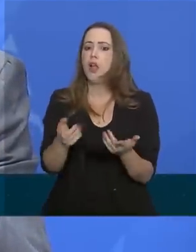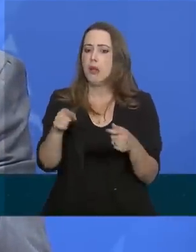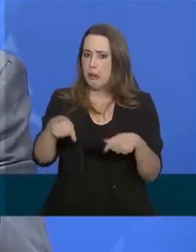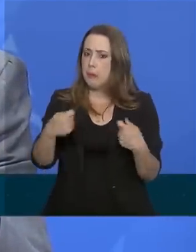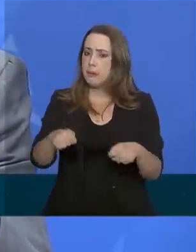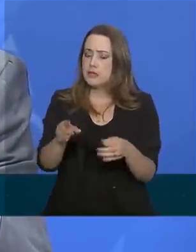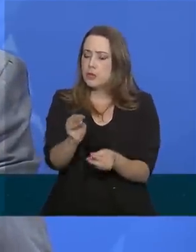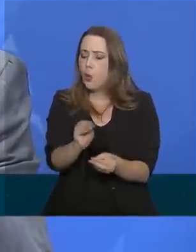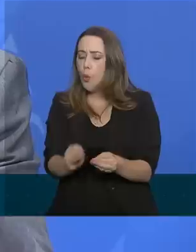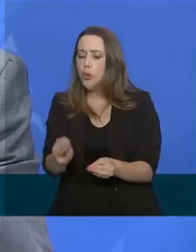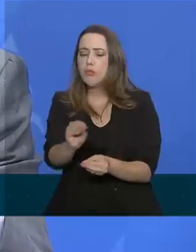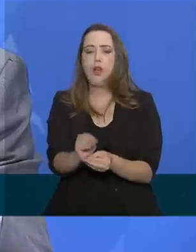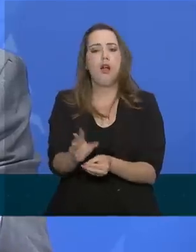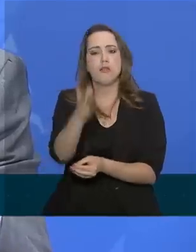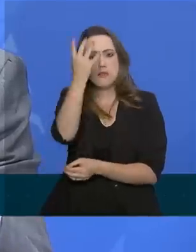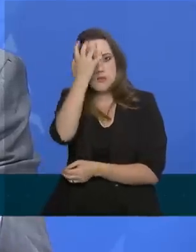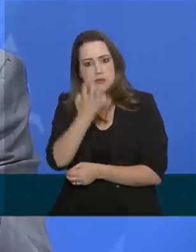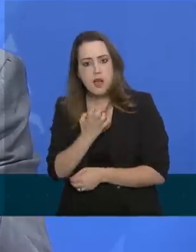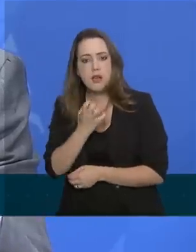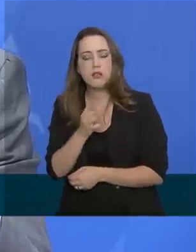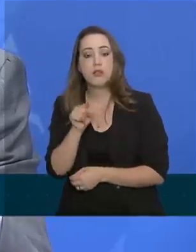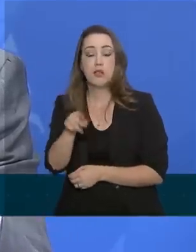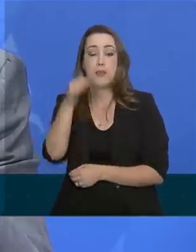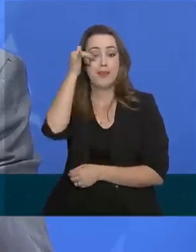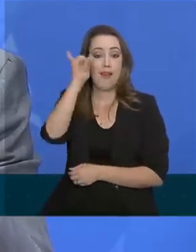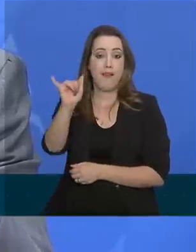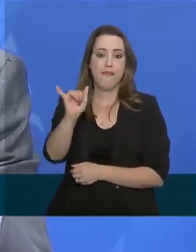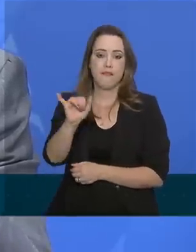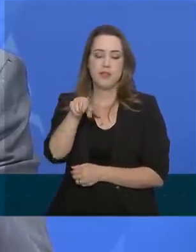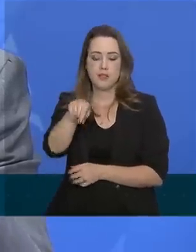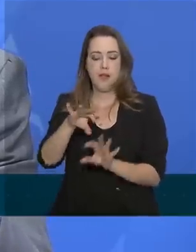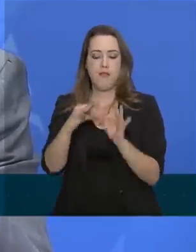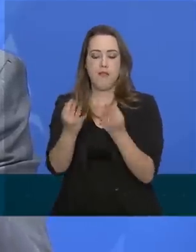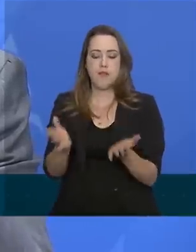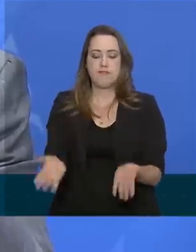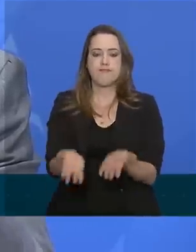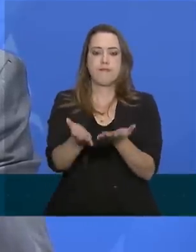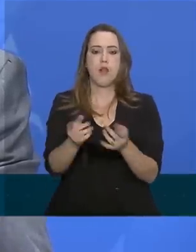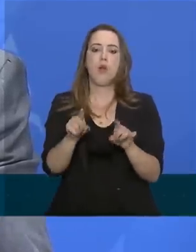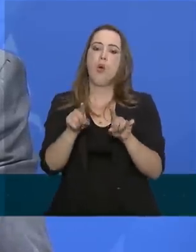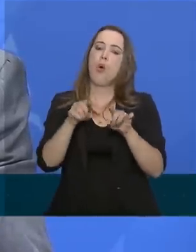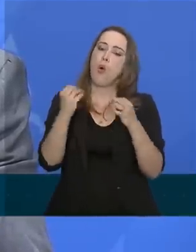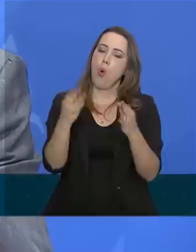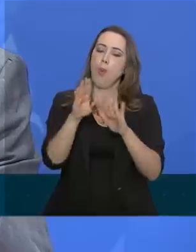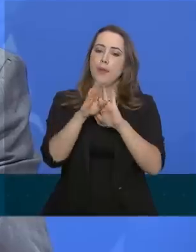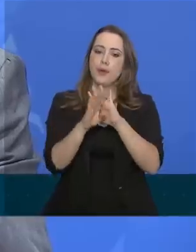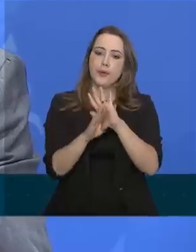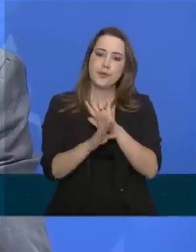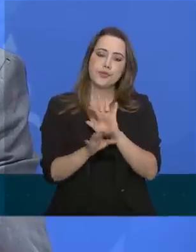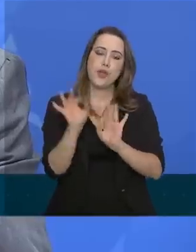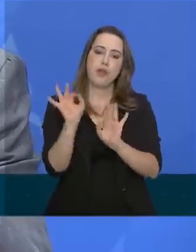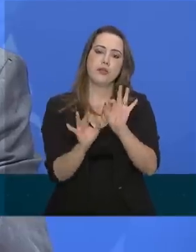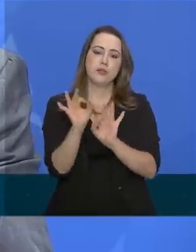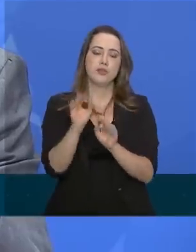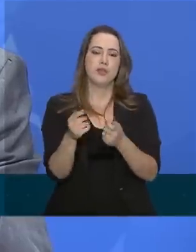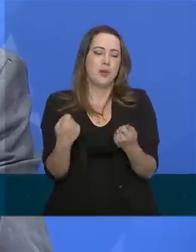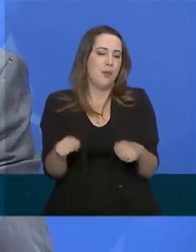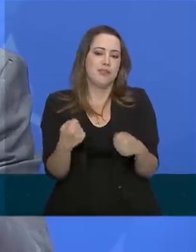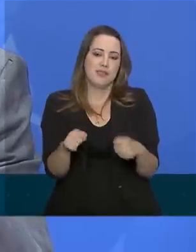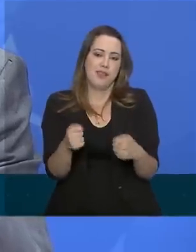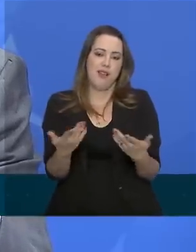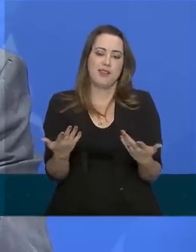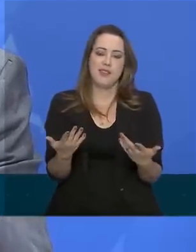madura para evitar colocar na ilegalidade situações operações projetos que não deveriam estar na legalidade